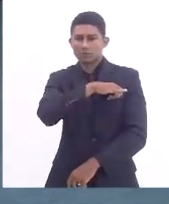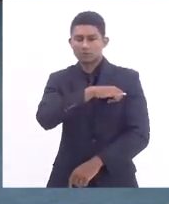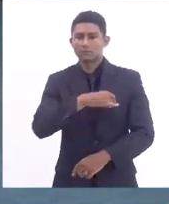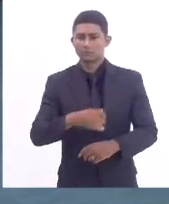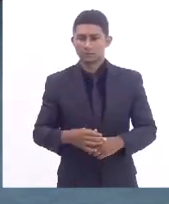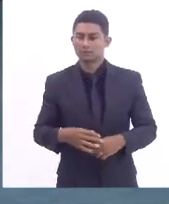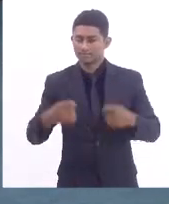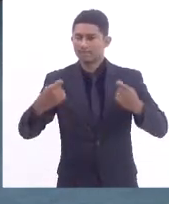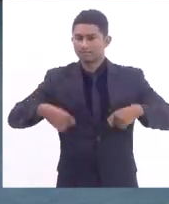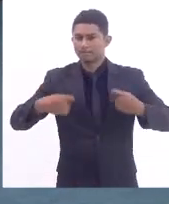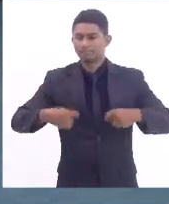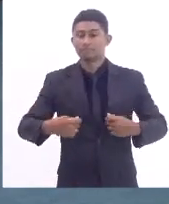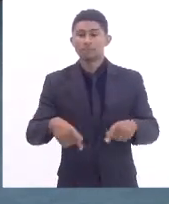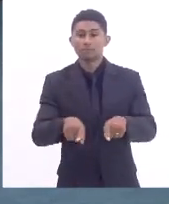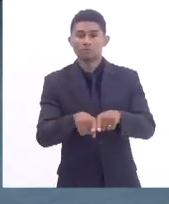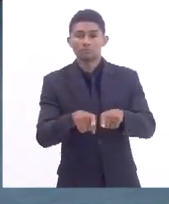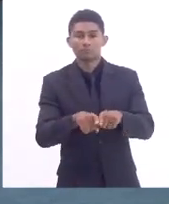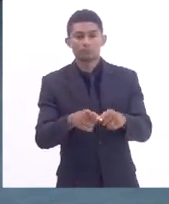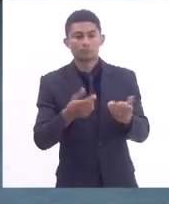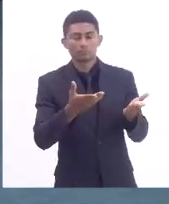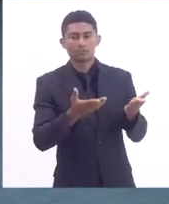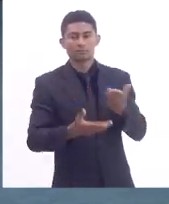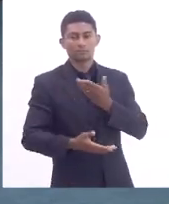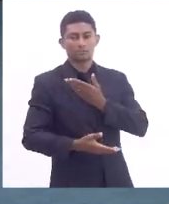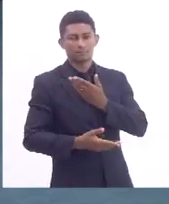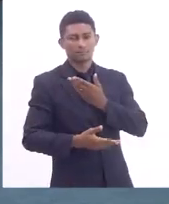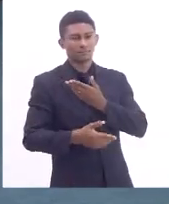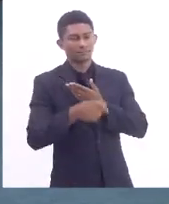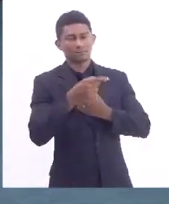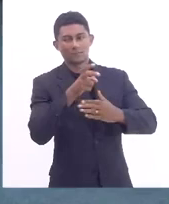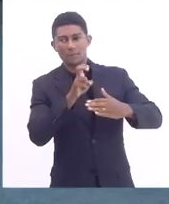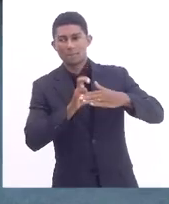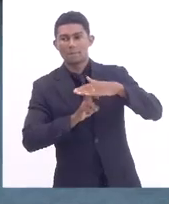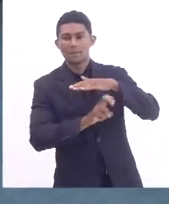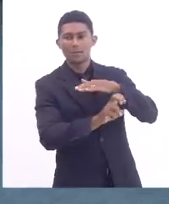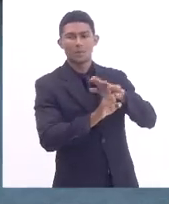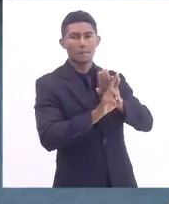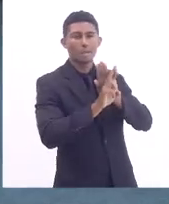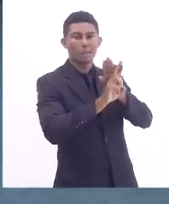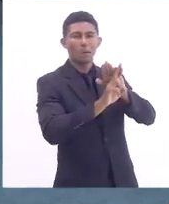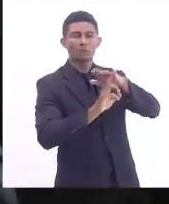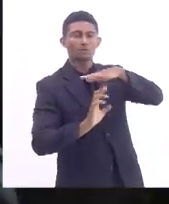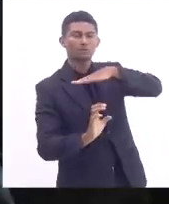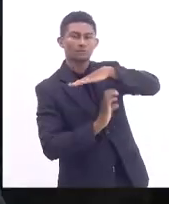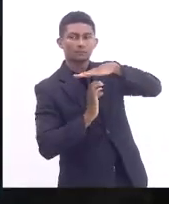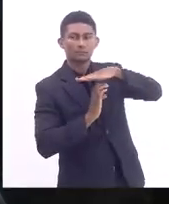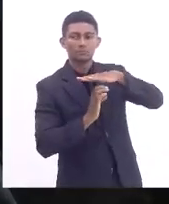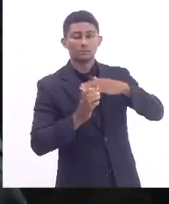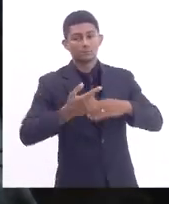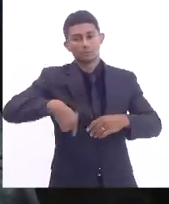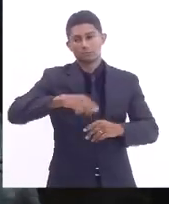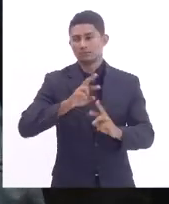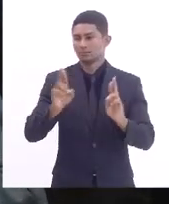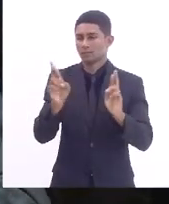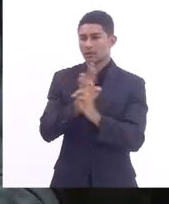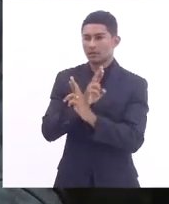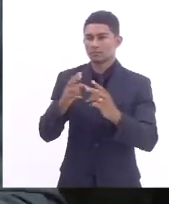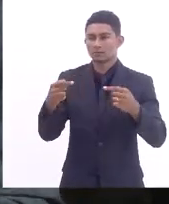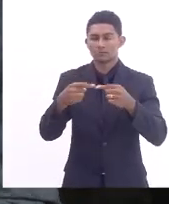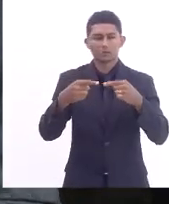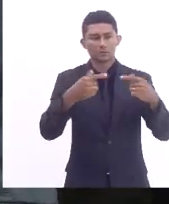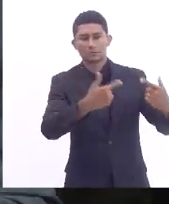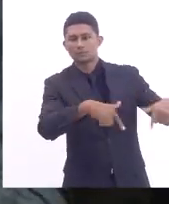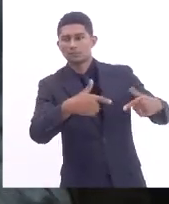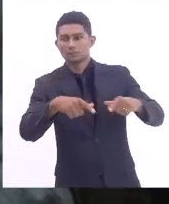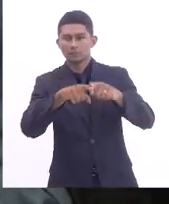queria saudar no seu nome vou companheiro do metrô que tá representante de uma empresa e a nossa relação é que os trabalhadores e é de